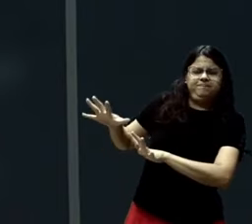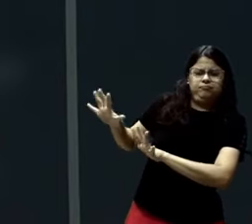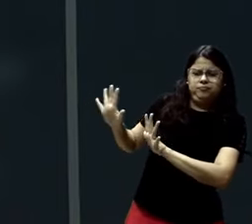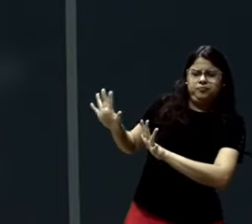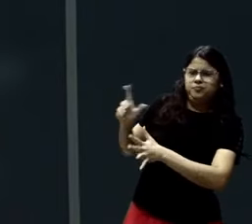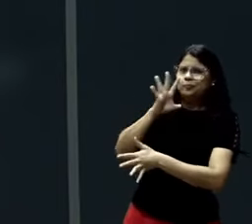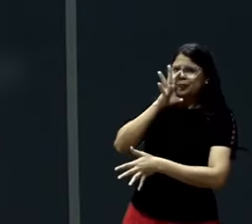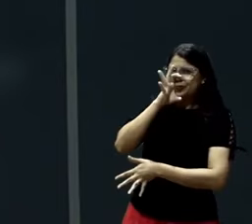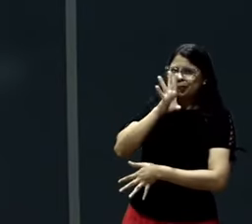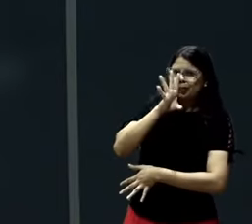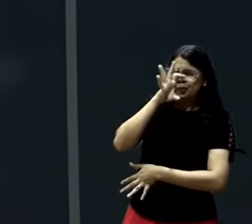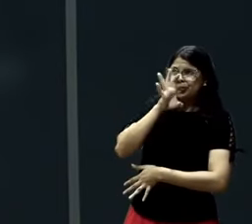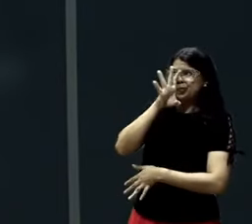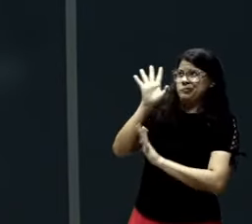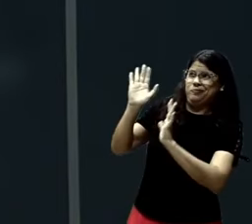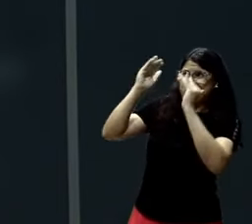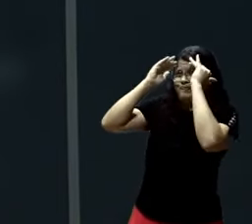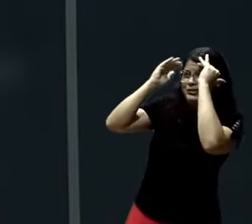Tem dia que eu tiro isso da mão de Deus,